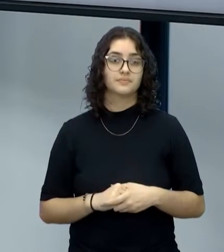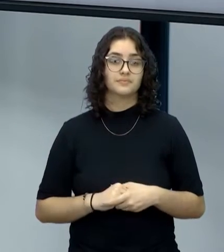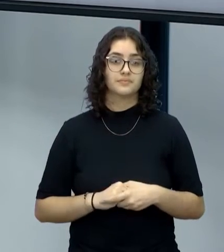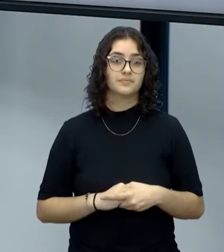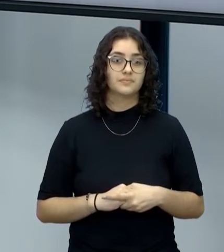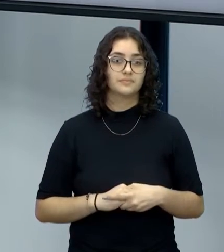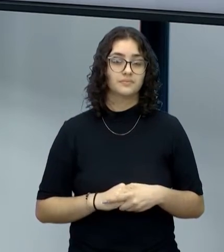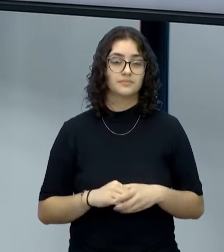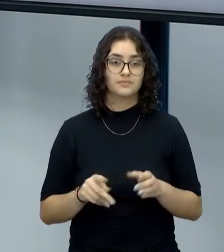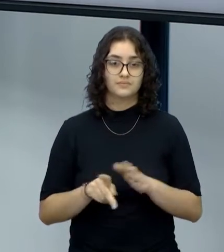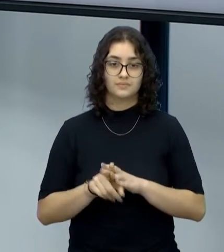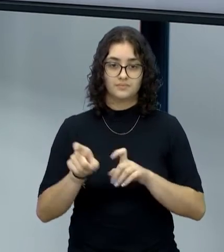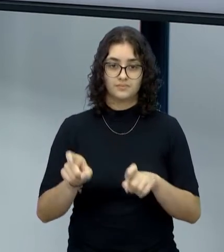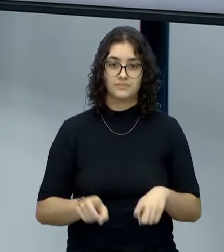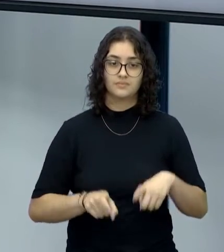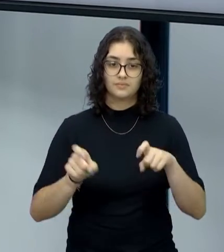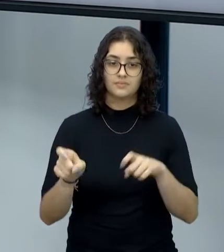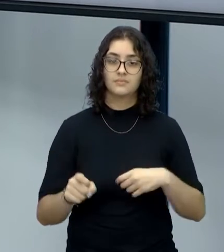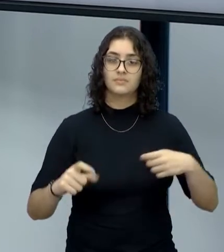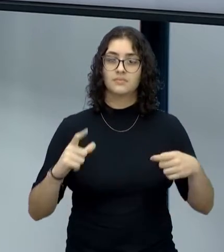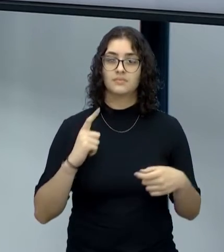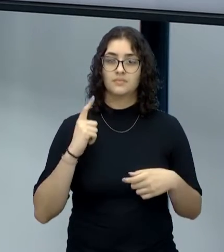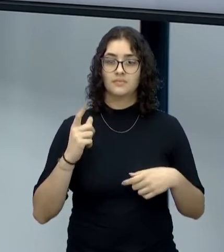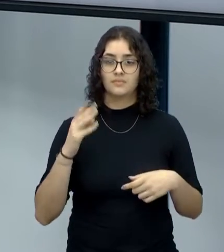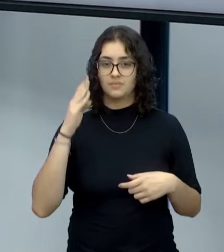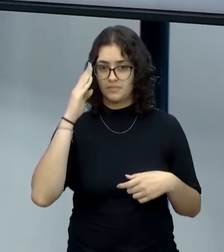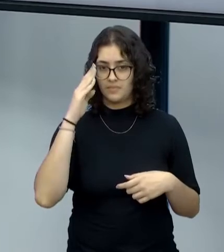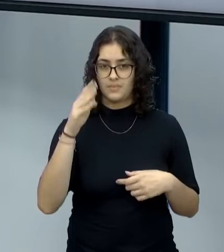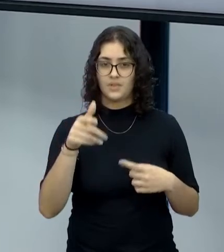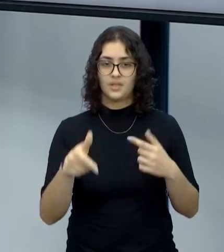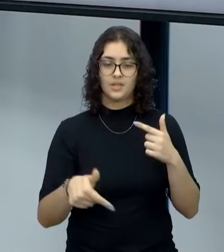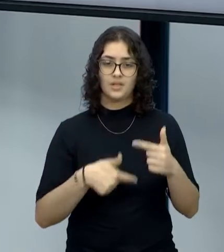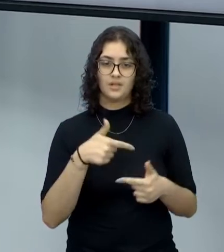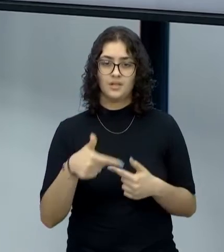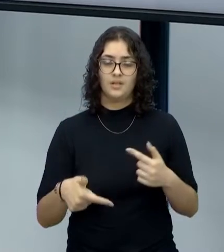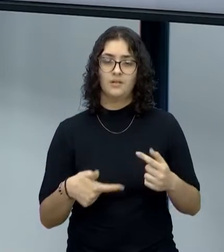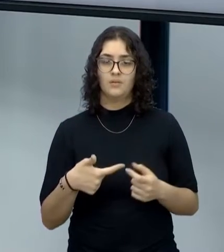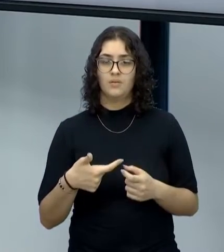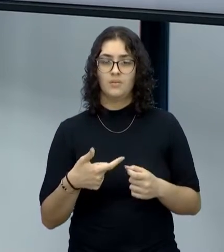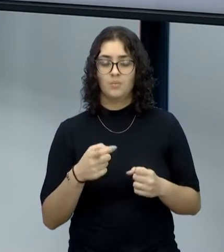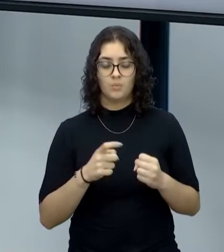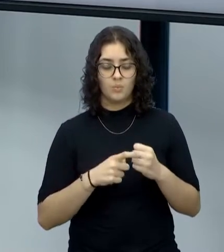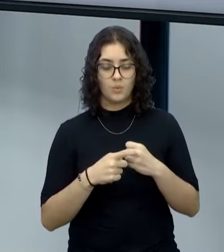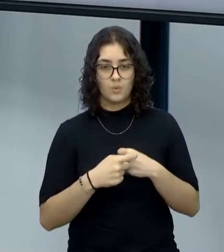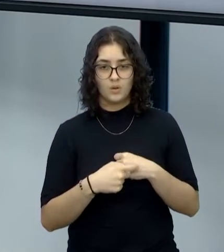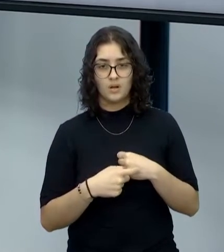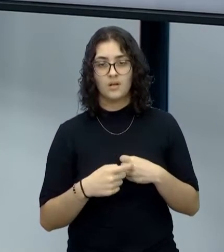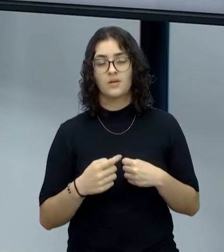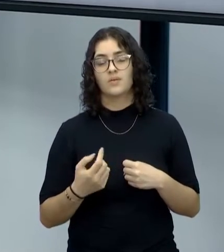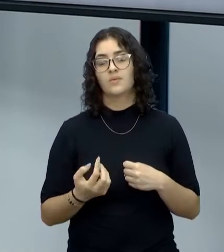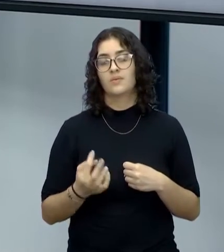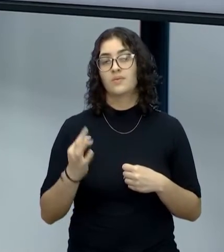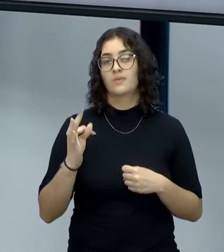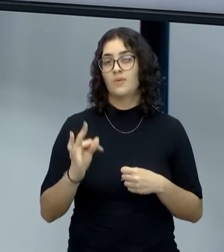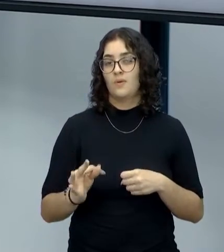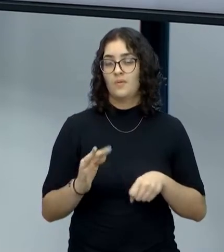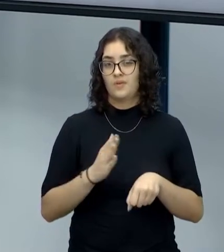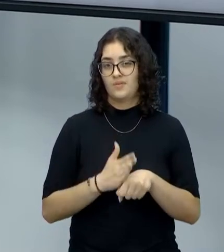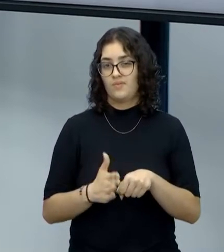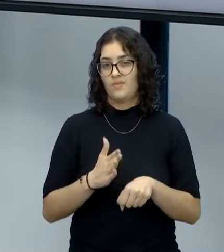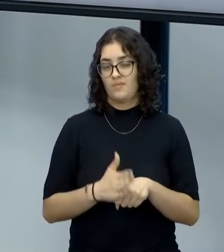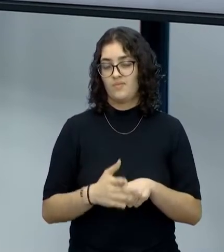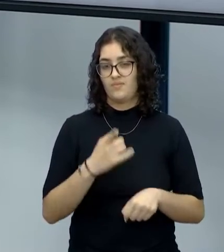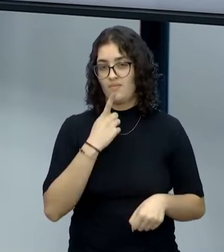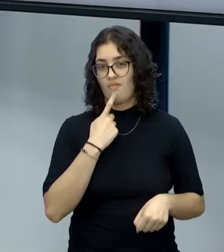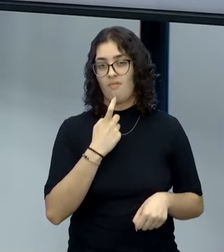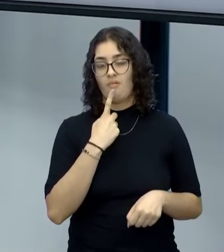na área rural, que acabam mexendo com agrotóxico, principalmente quem trabalha com morango, com tomate, né, que acaba